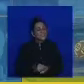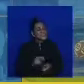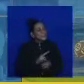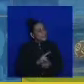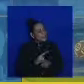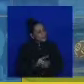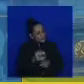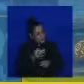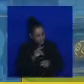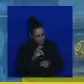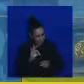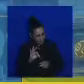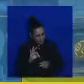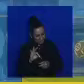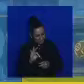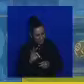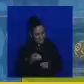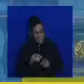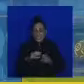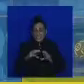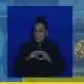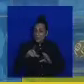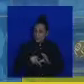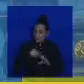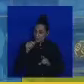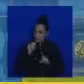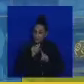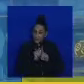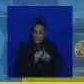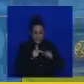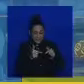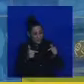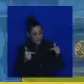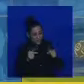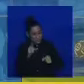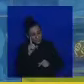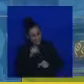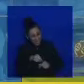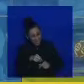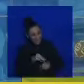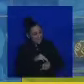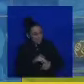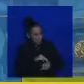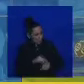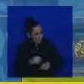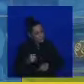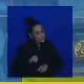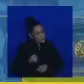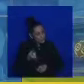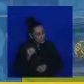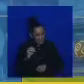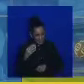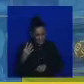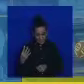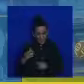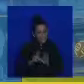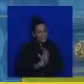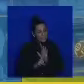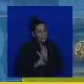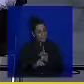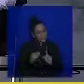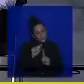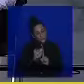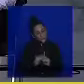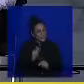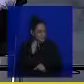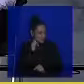Senhoras auditoras, as senhoras confirmam que a bola sorteada do mês da sorte é a bola marrom número 04, que corresponde